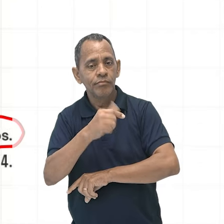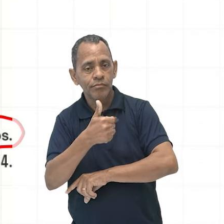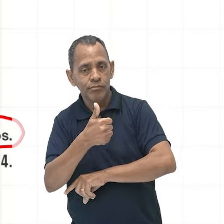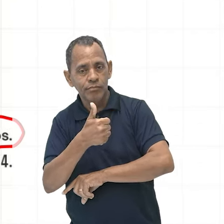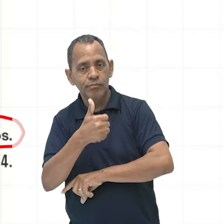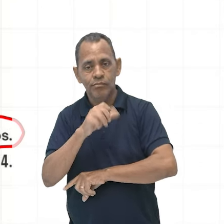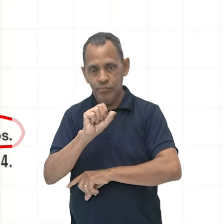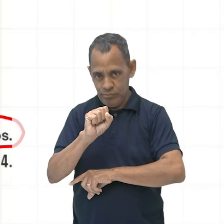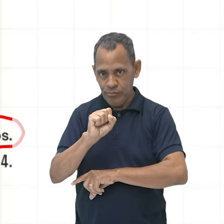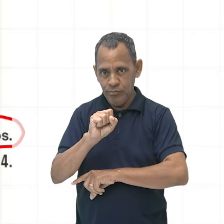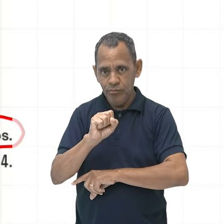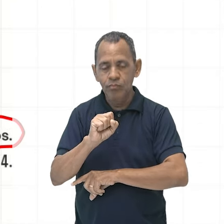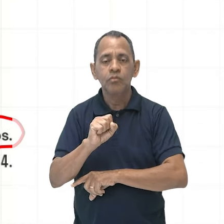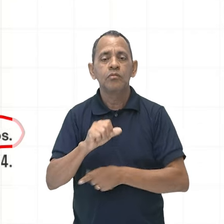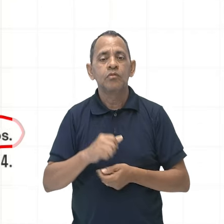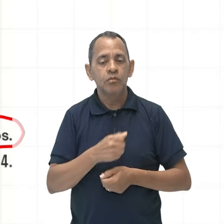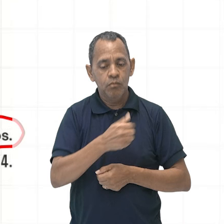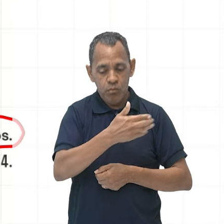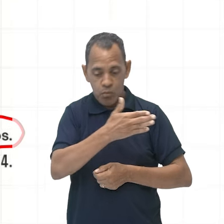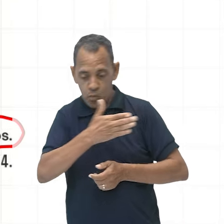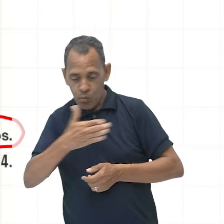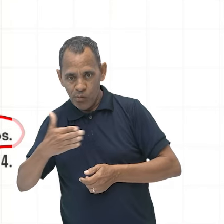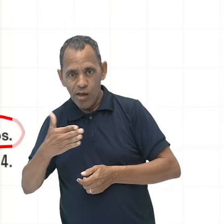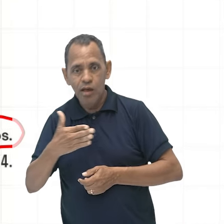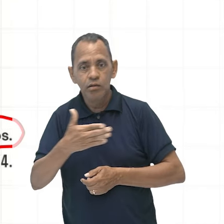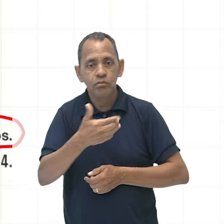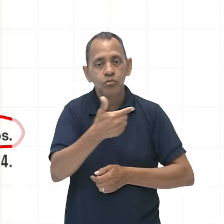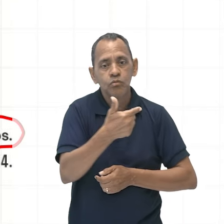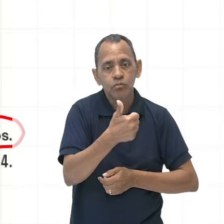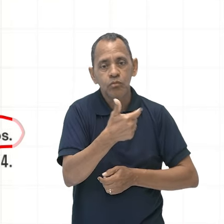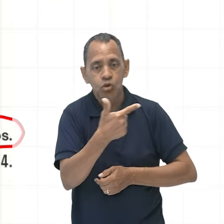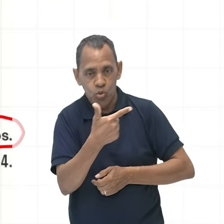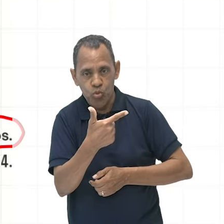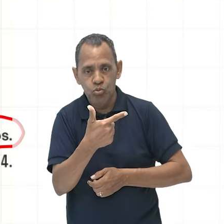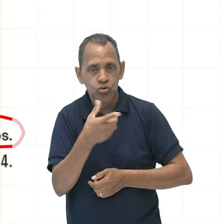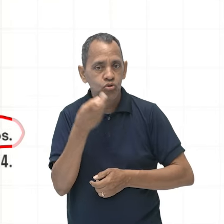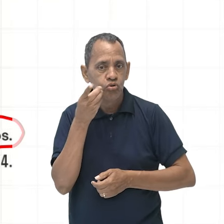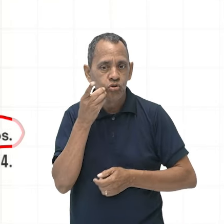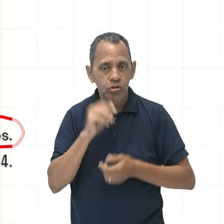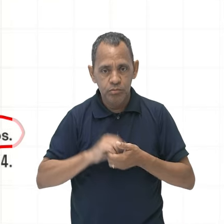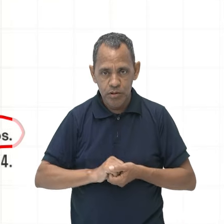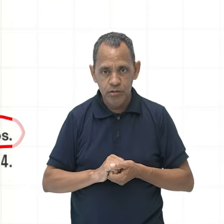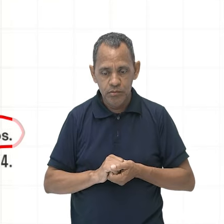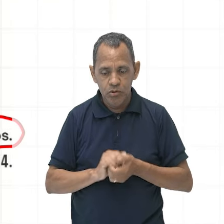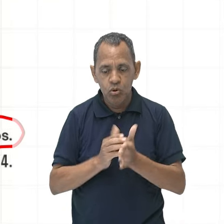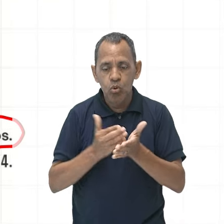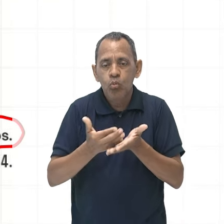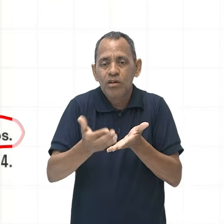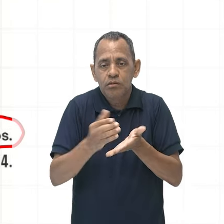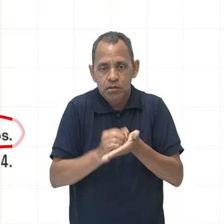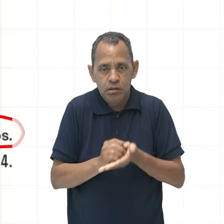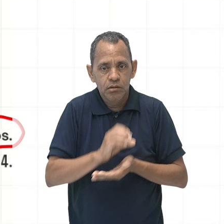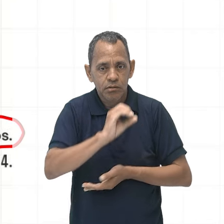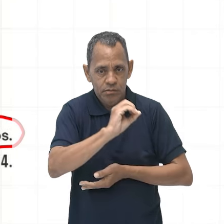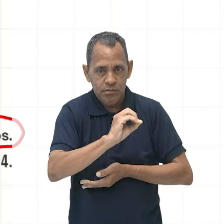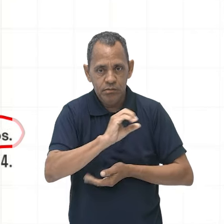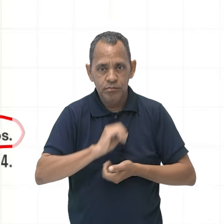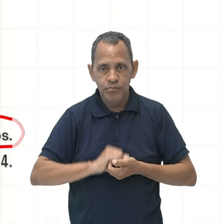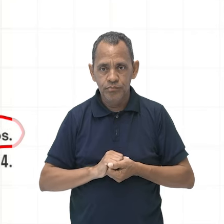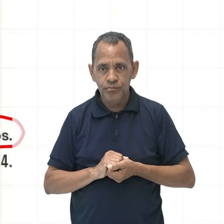dias. Tem a escala certa nas comparações e inicia do zero. Como assim escala certa, né? Nós temos aqui